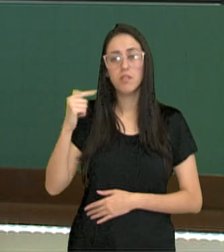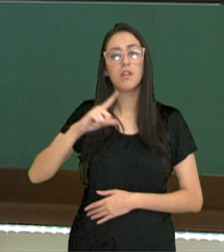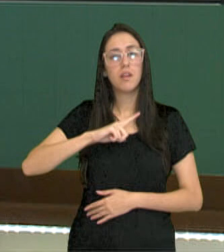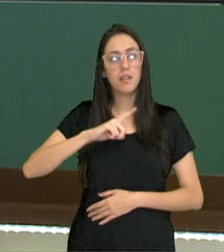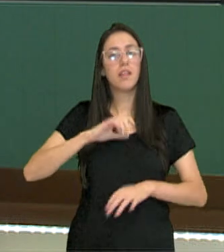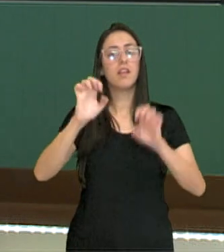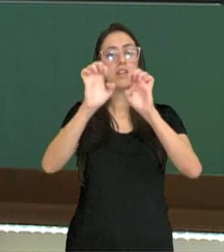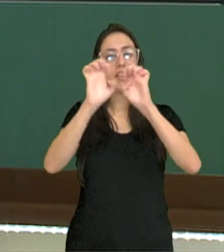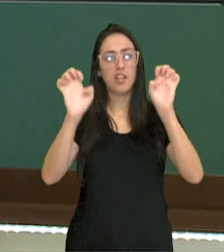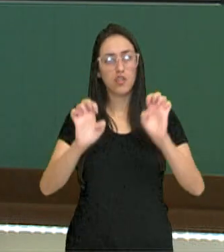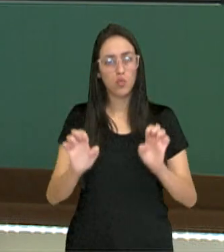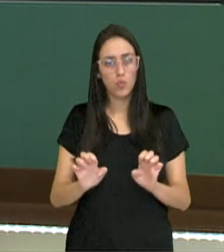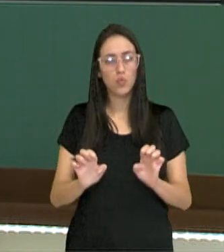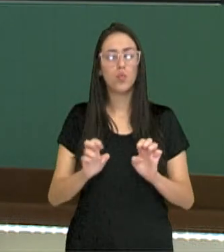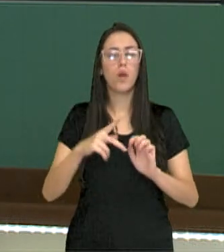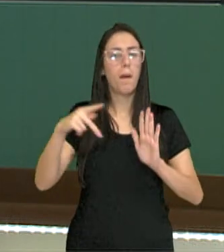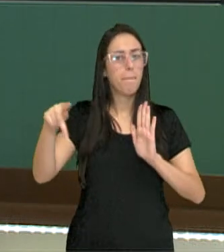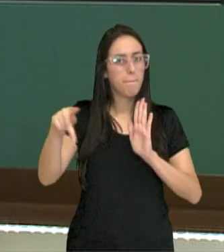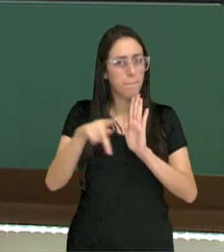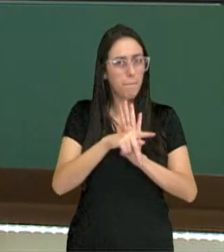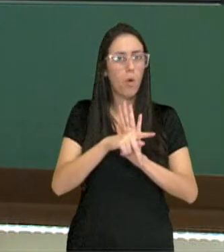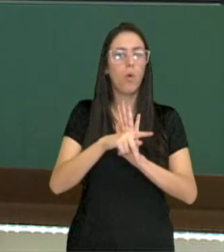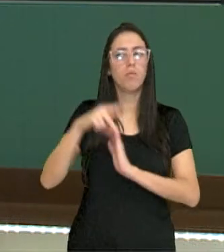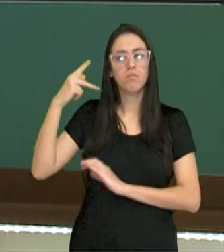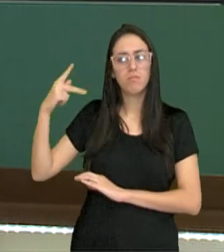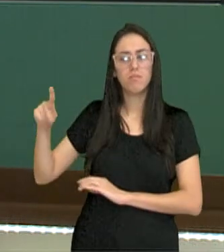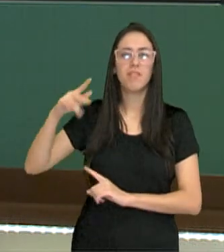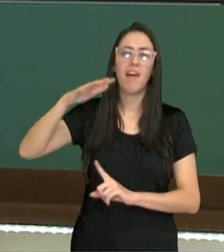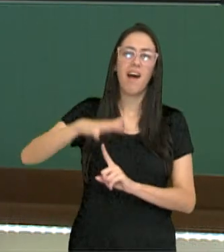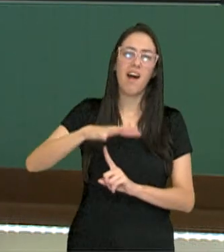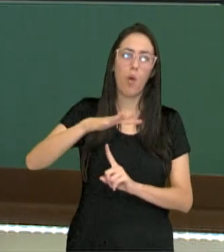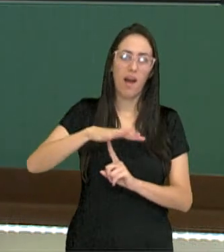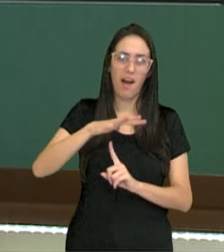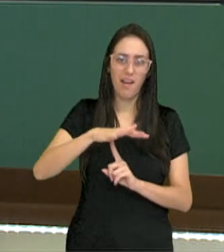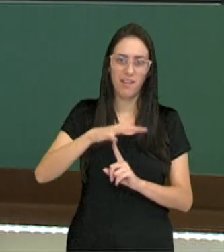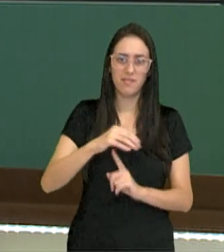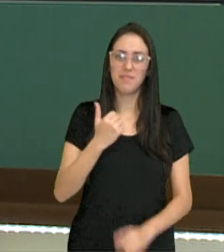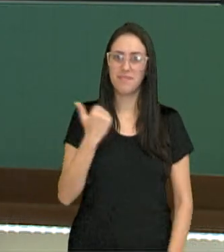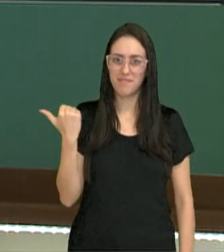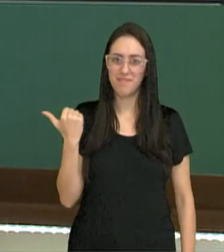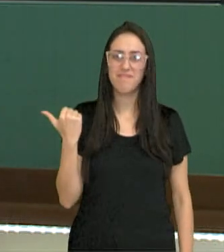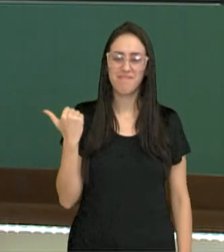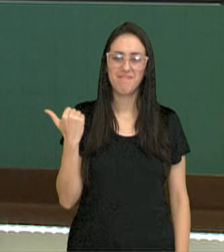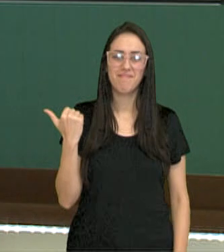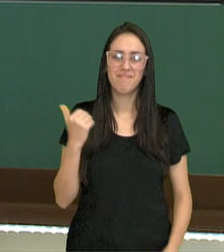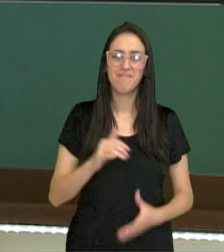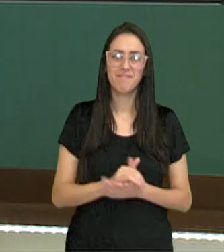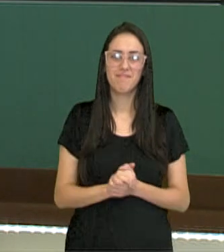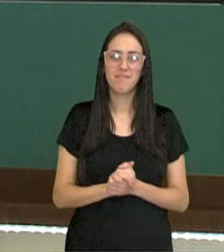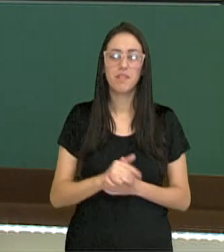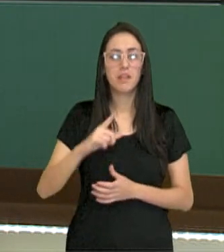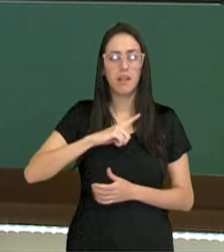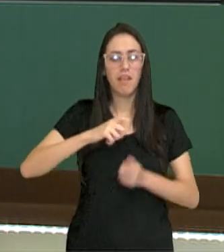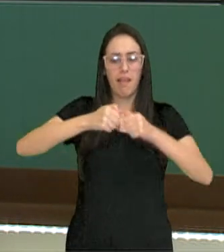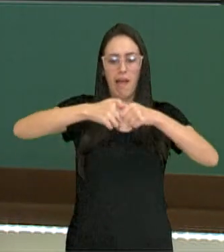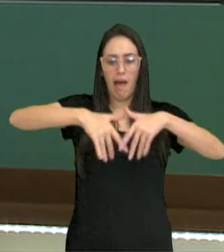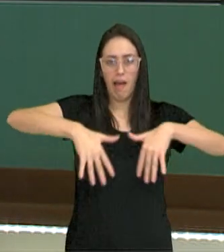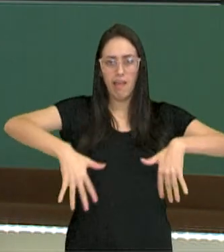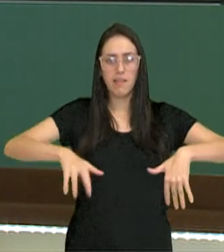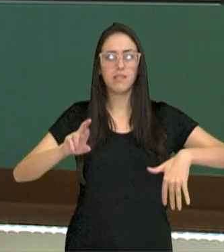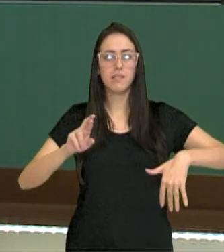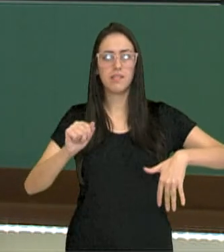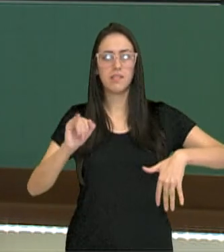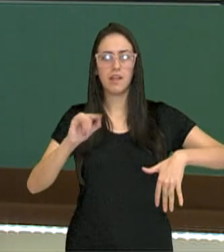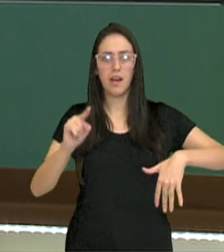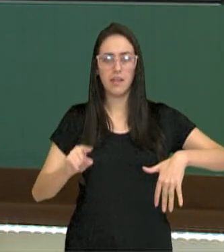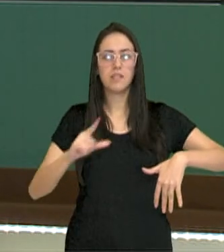estrutura típica de uma araucária, um representante das gimnospermas, com as suas raízes que vão